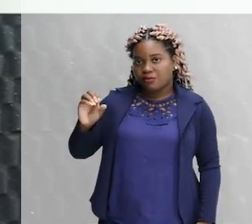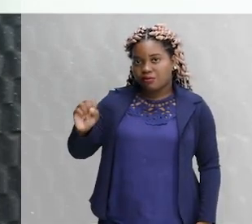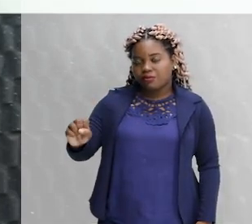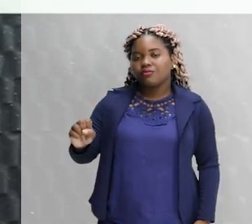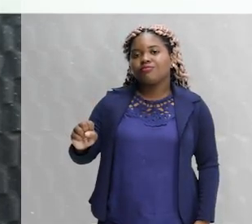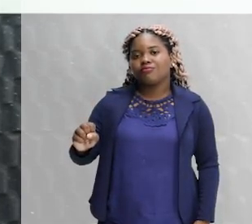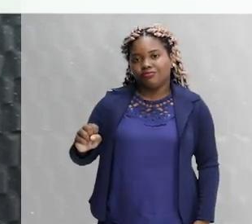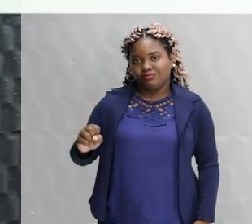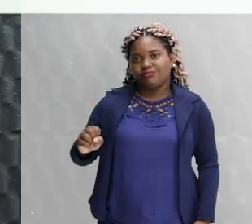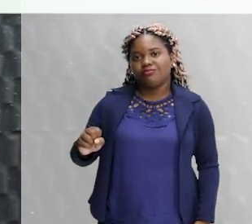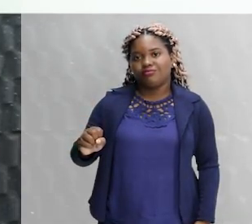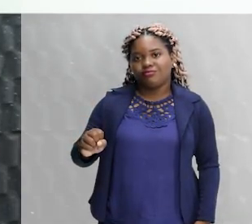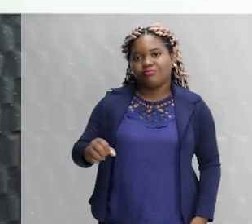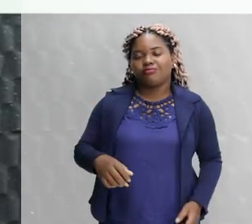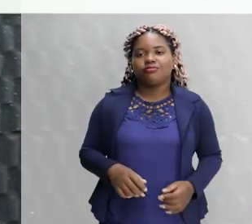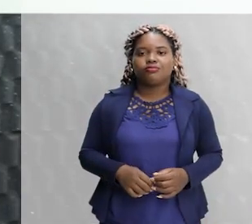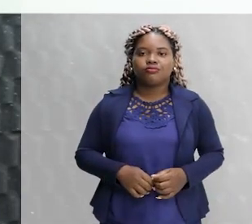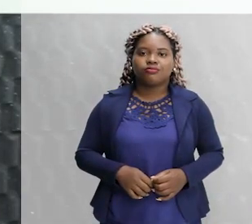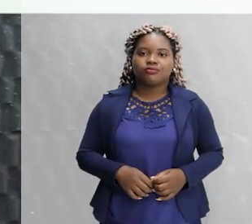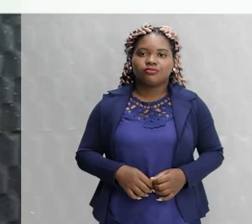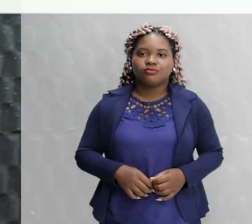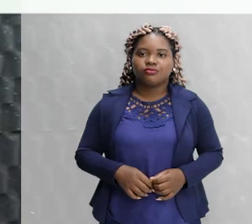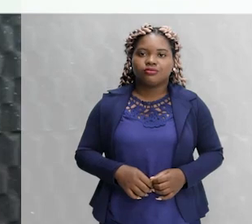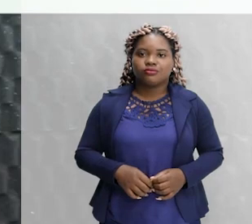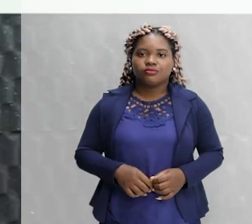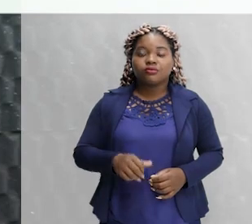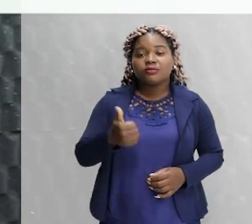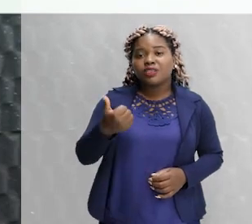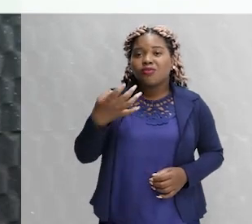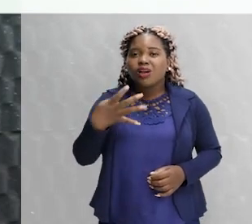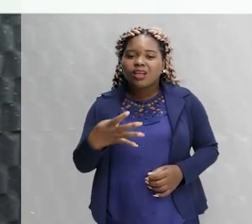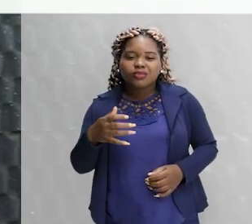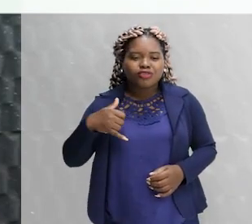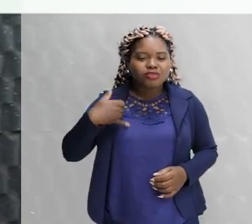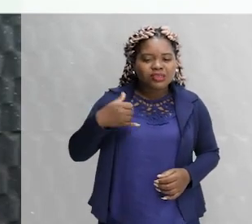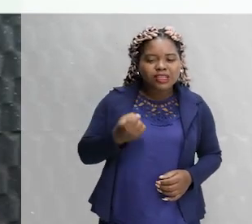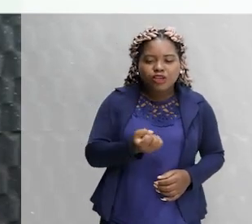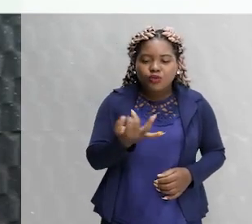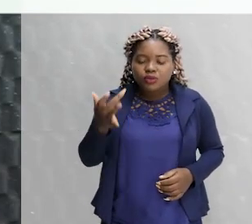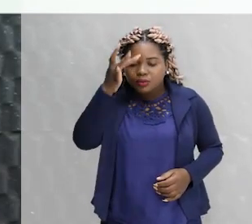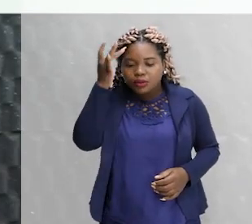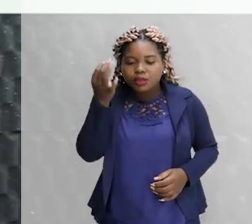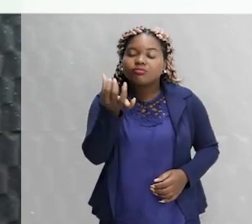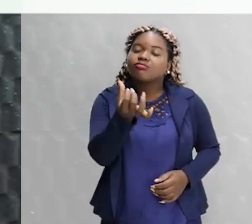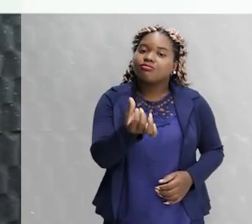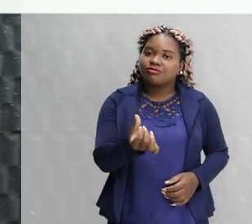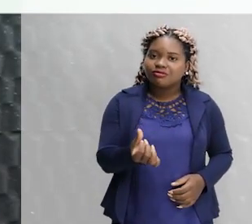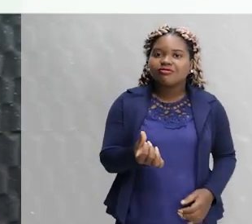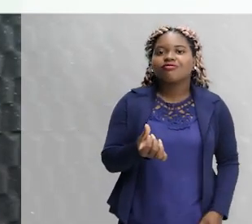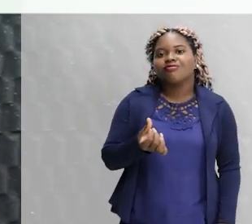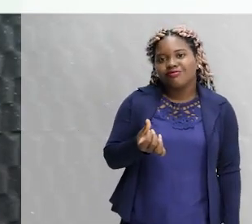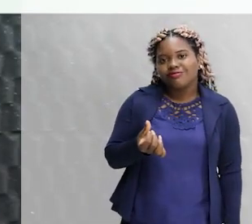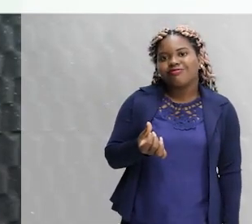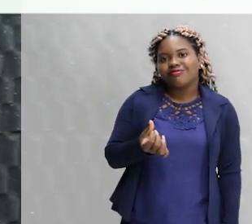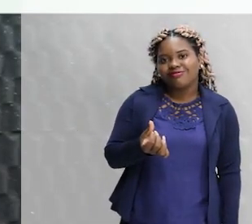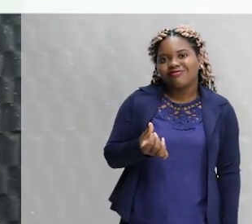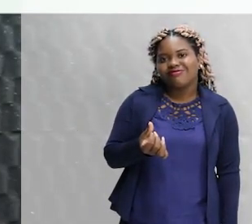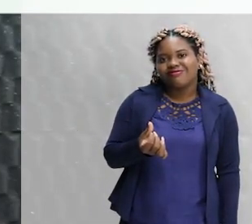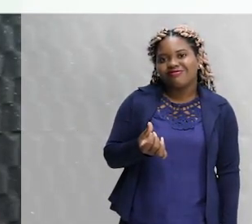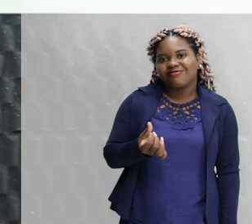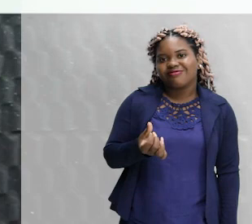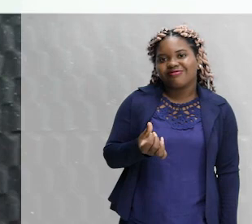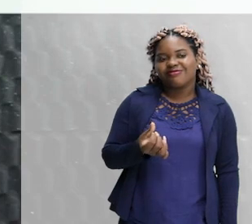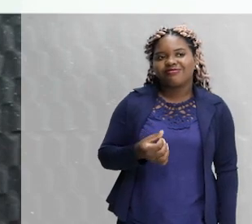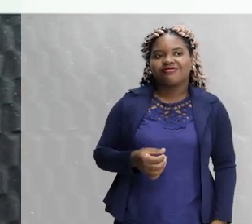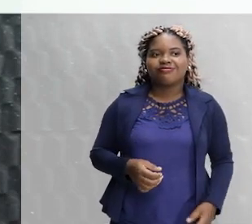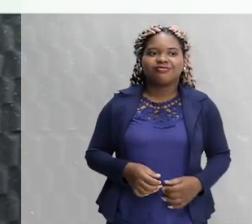mesma influência que um peso. Olha, 14 anos tem quantas pessoas? 6. Então, posso dizer que esse 14 tem peso